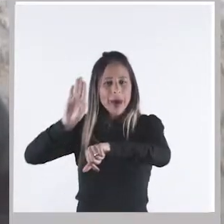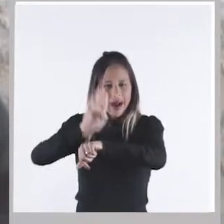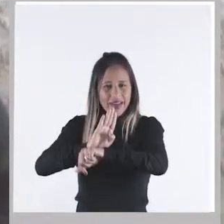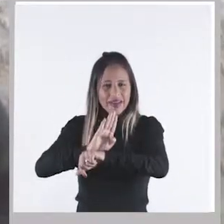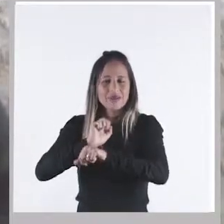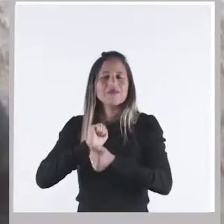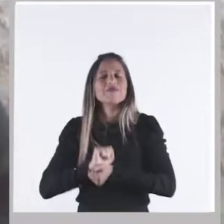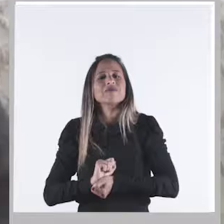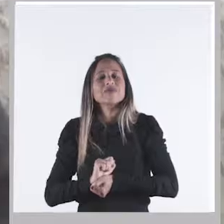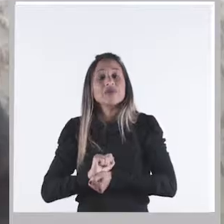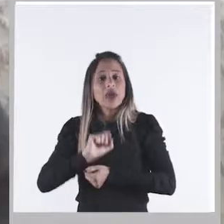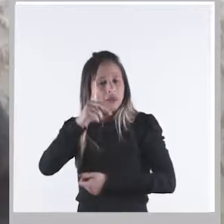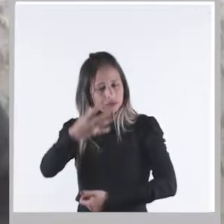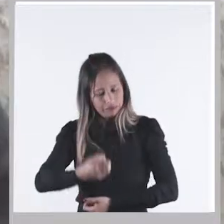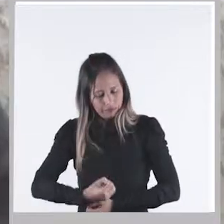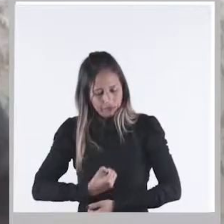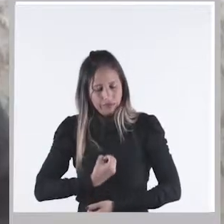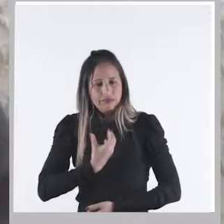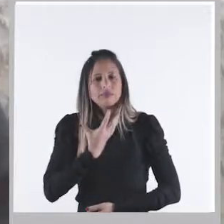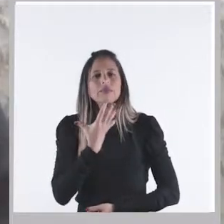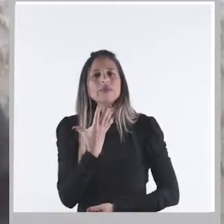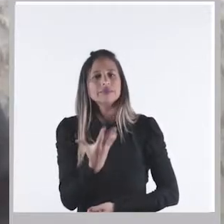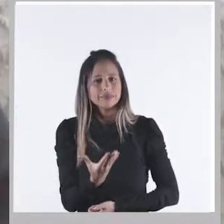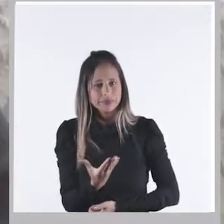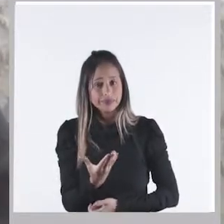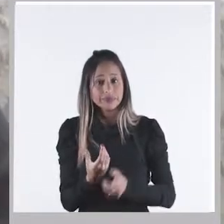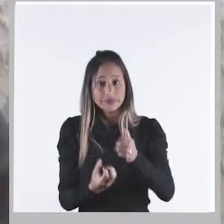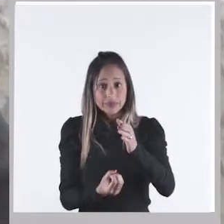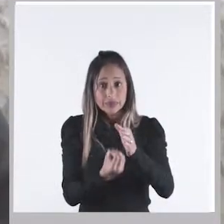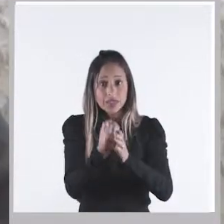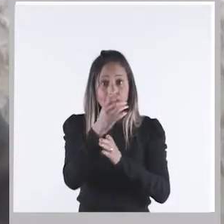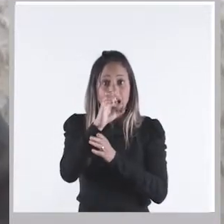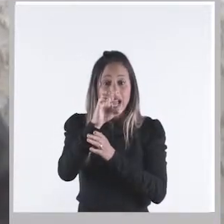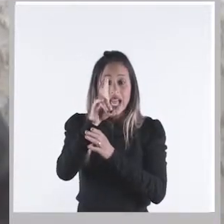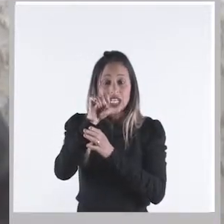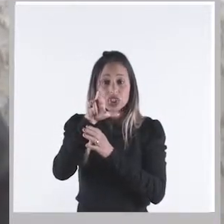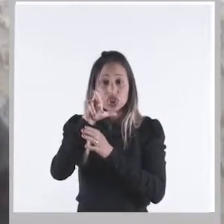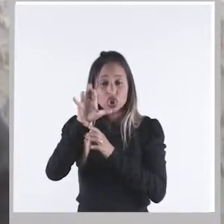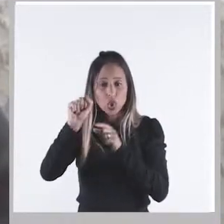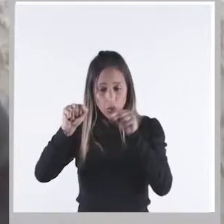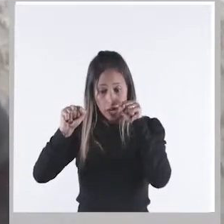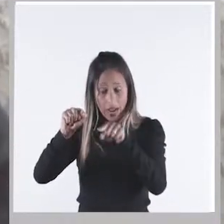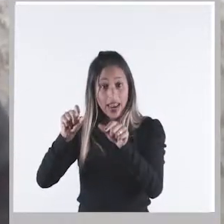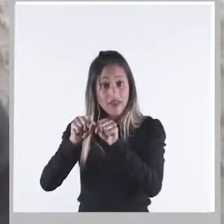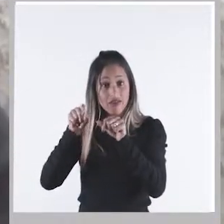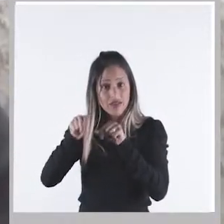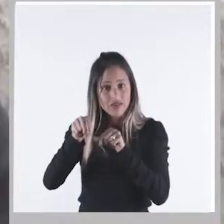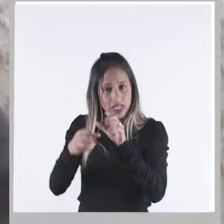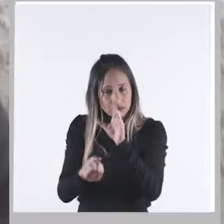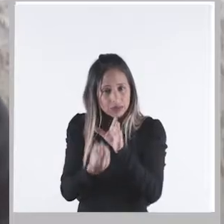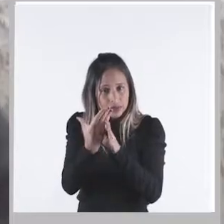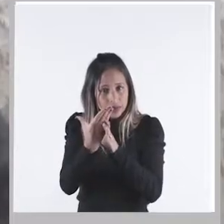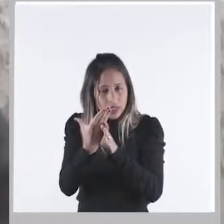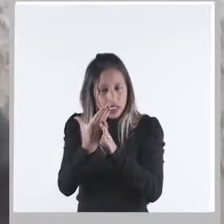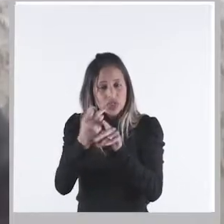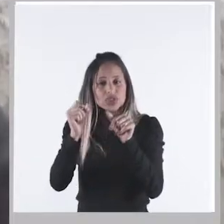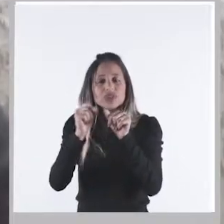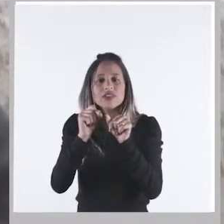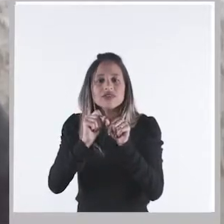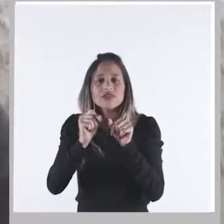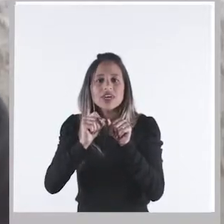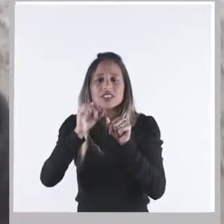é uma poeta. Ela fundou essa editora, né, a Venas Abiertas, com a intenção de